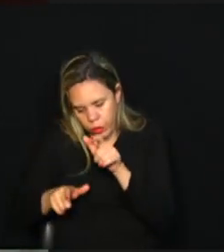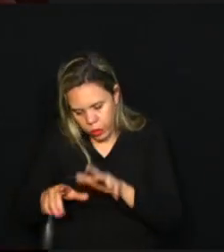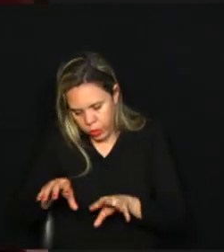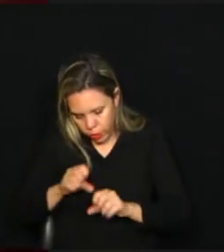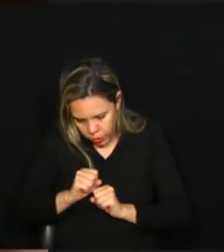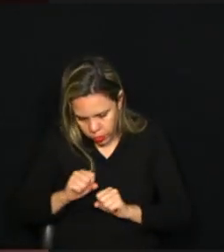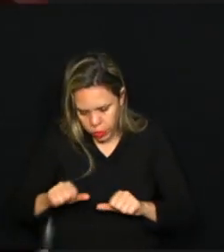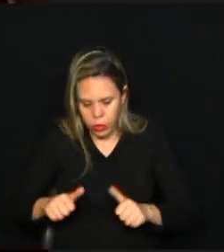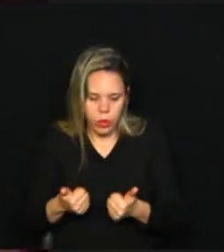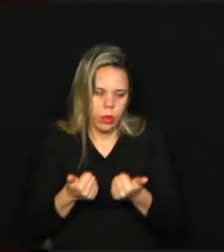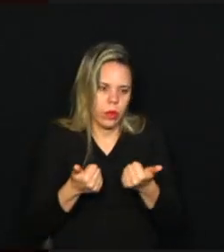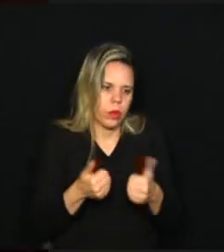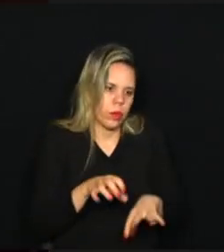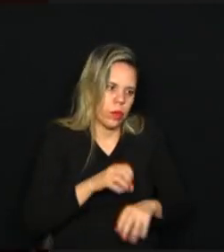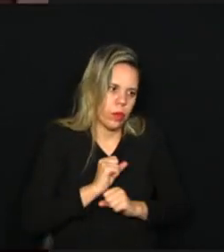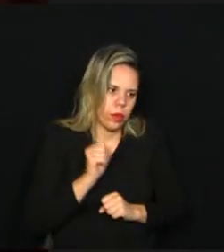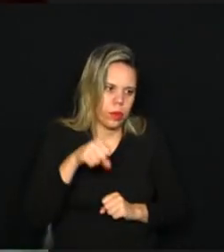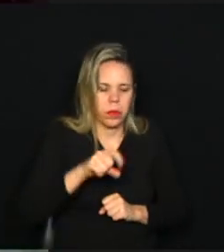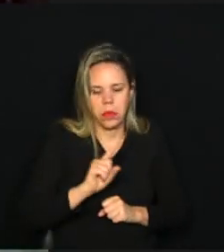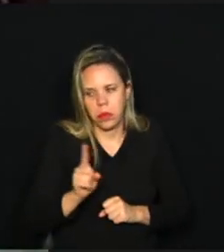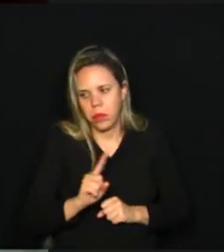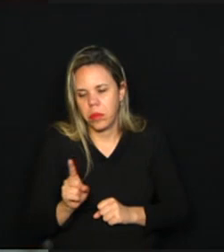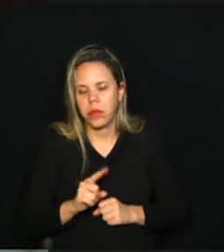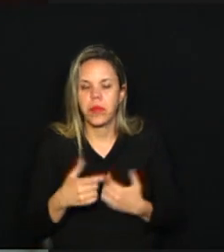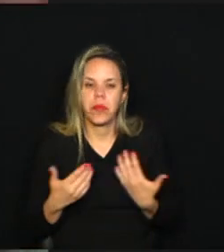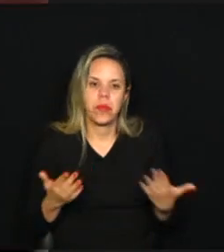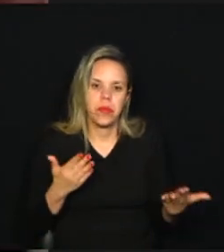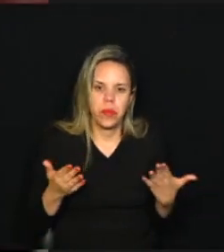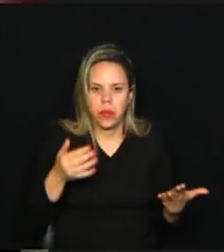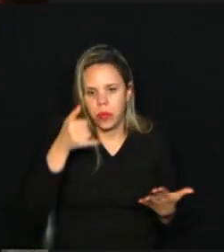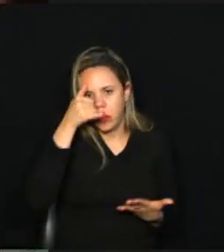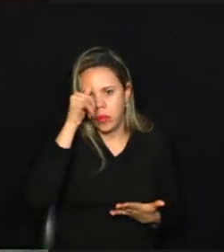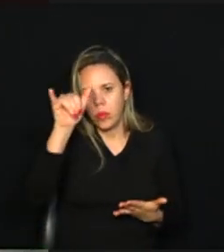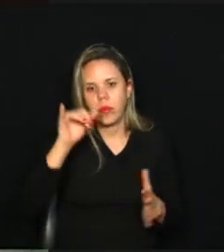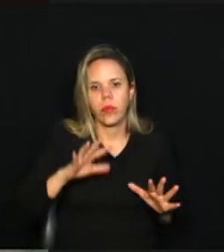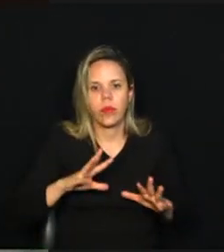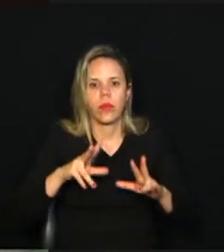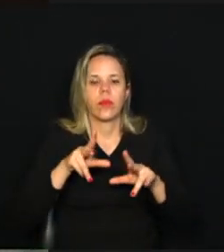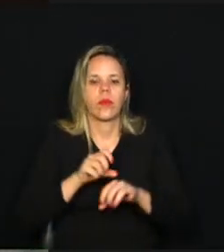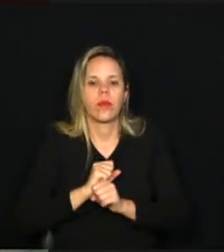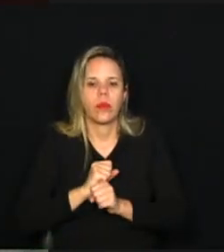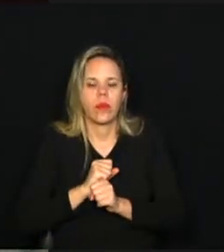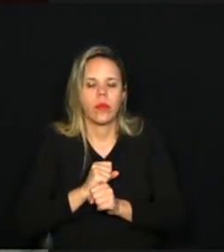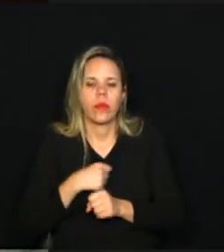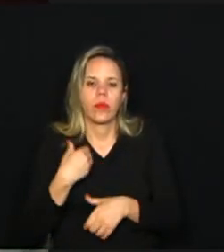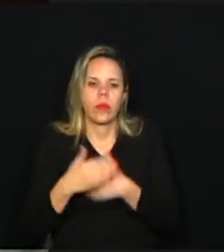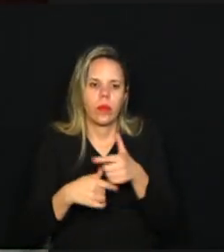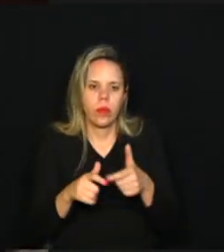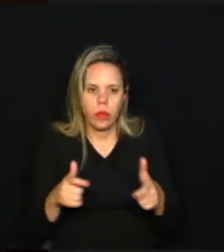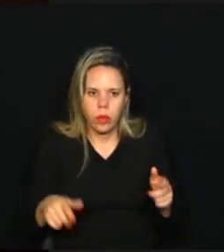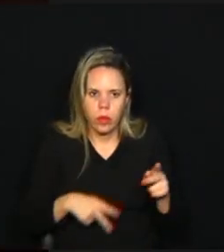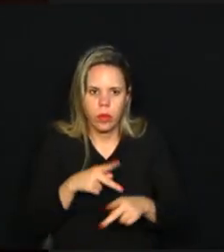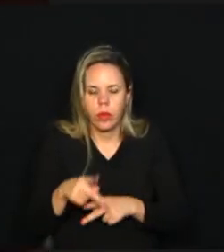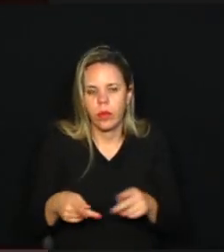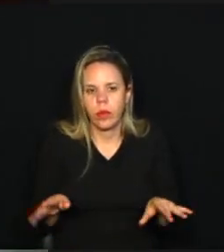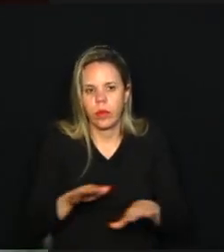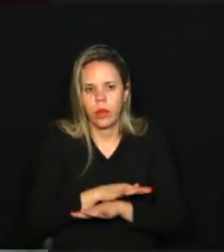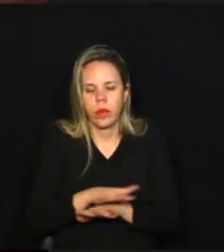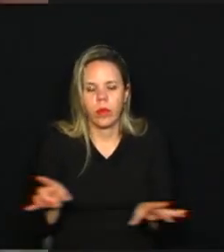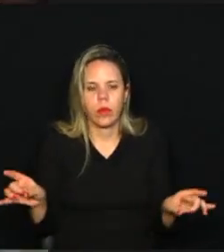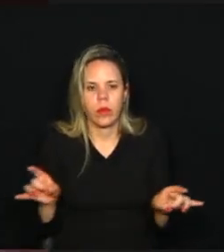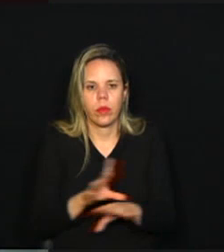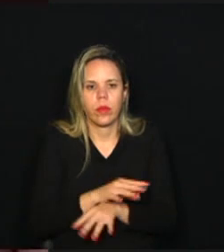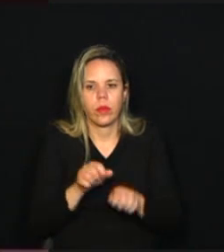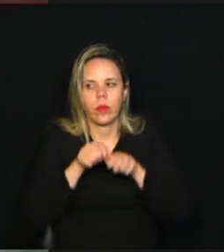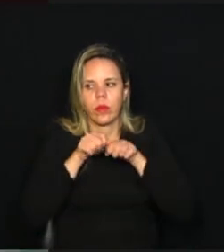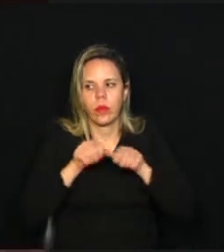está positivado, quem tem o vírus, e com todo mundo vacinado, cada vez mais acabando com a